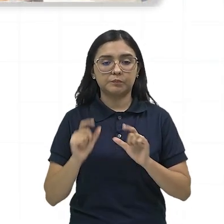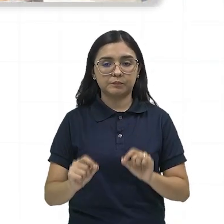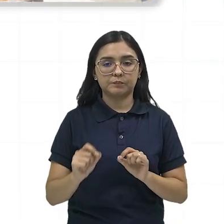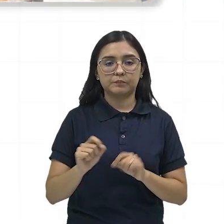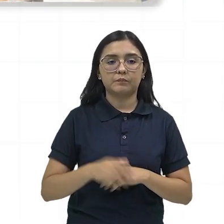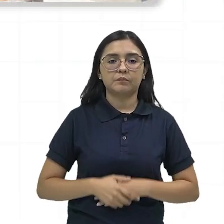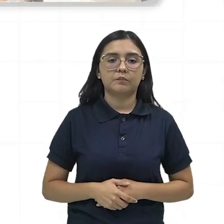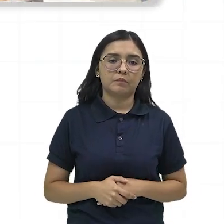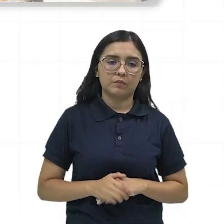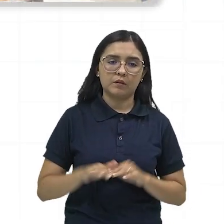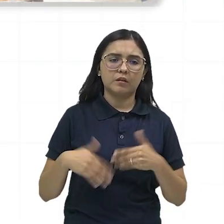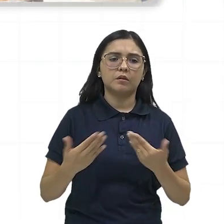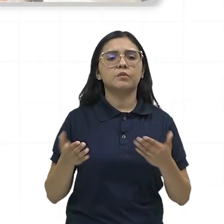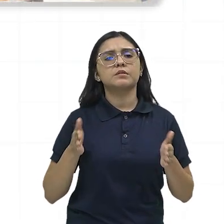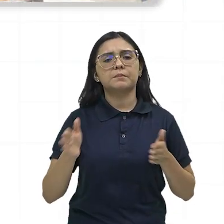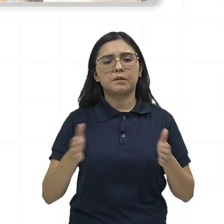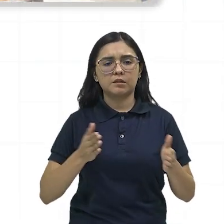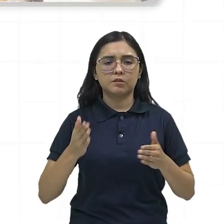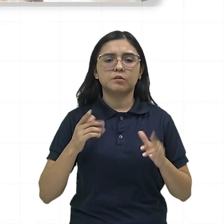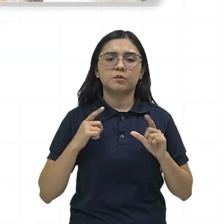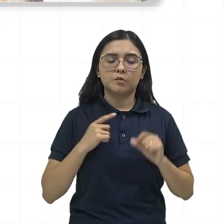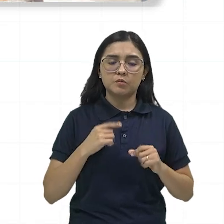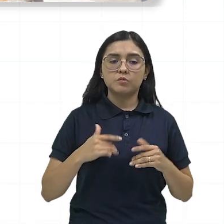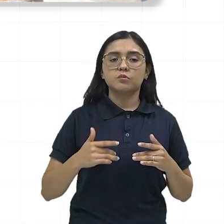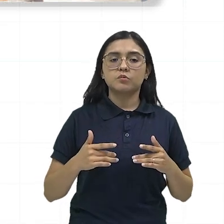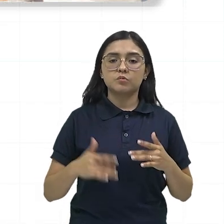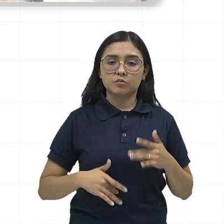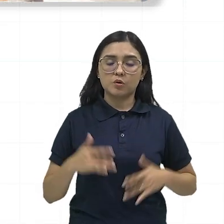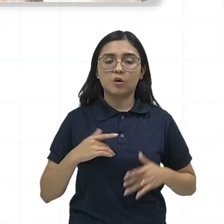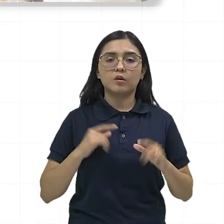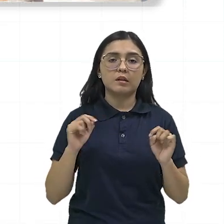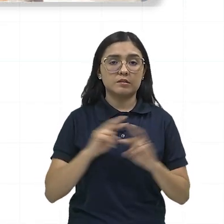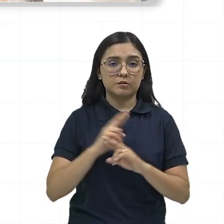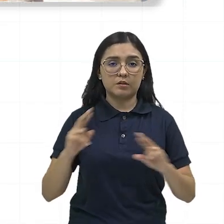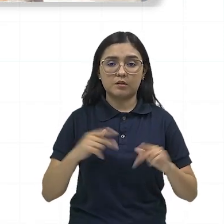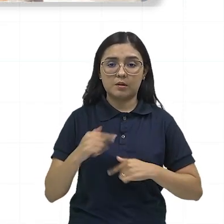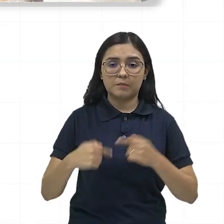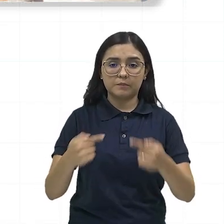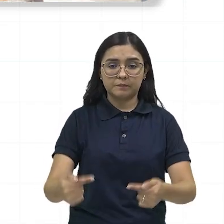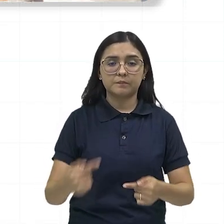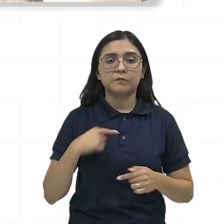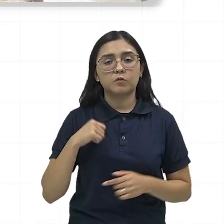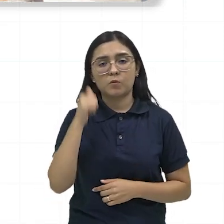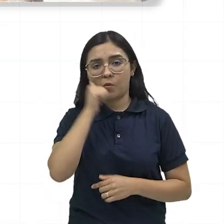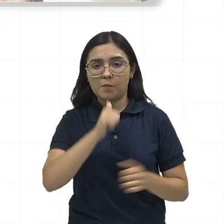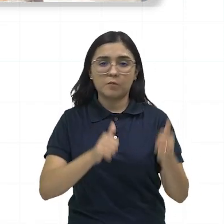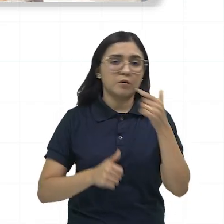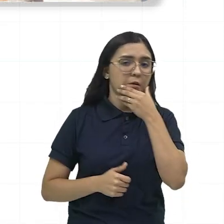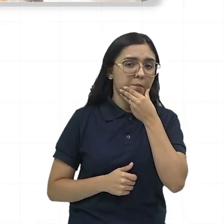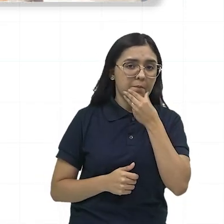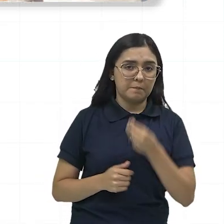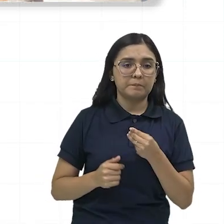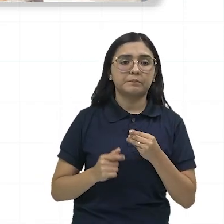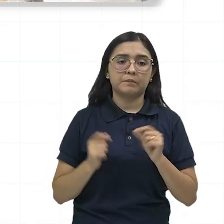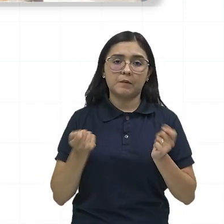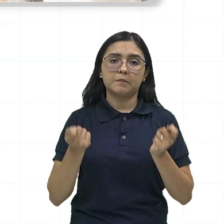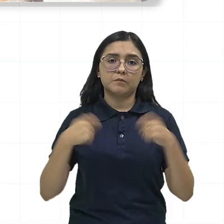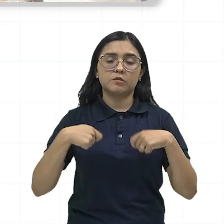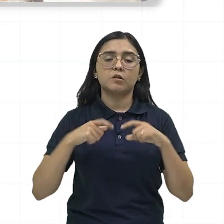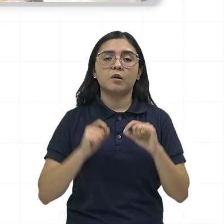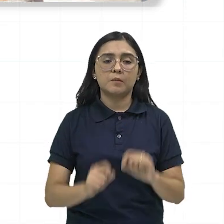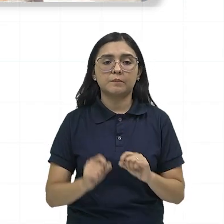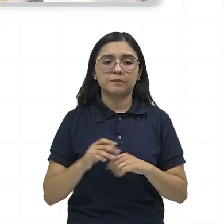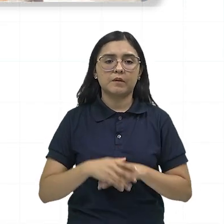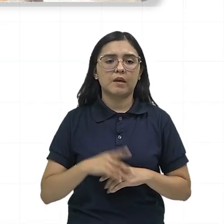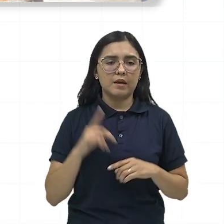seguinte, olha, que é a partir desse período que os órgãos ligados à reprodução em ambos os gêneros se tornam aptos a